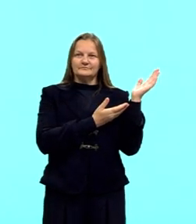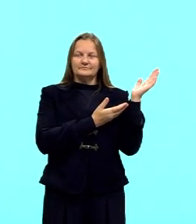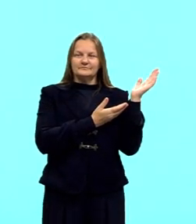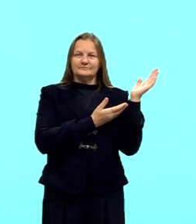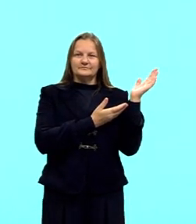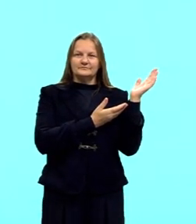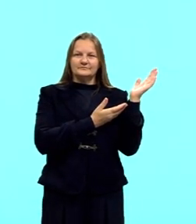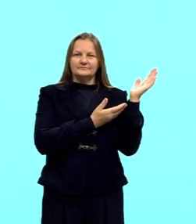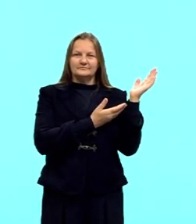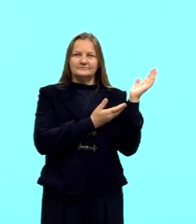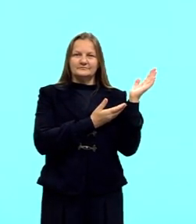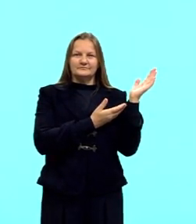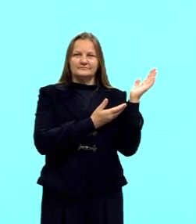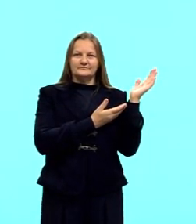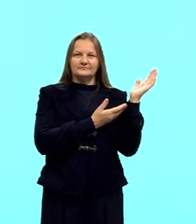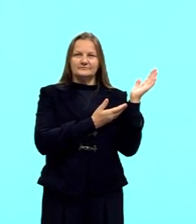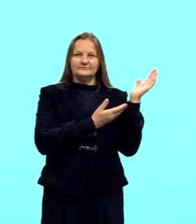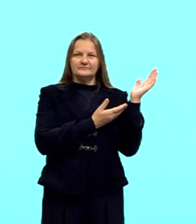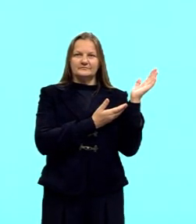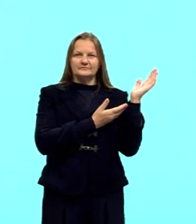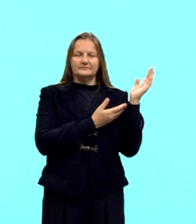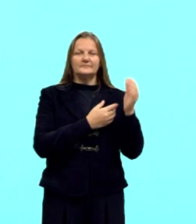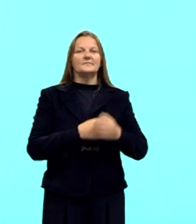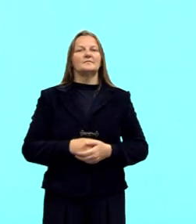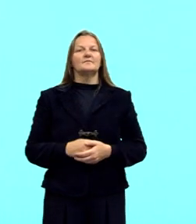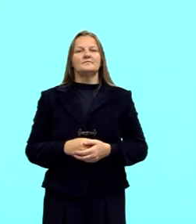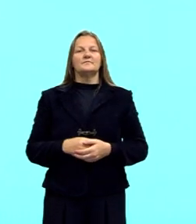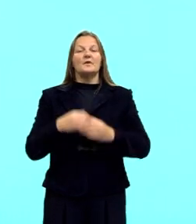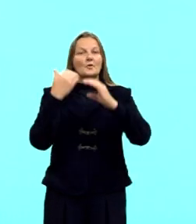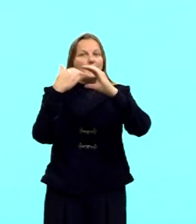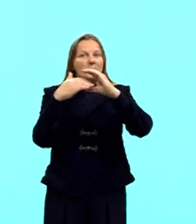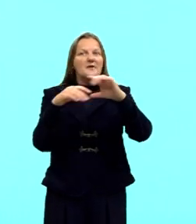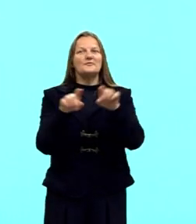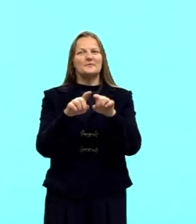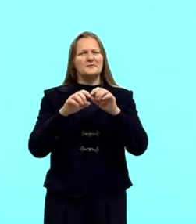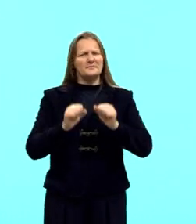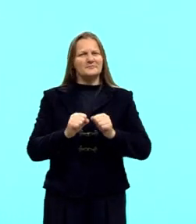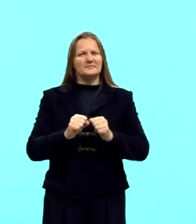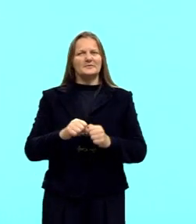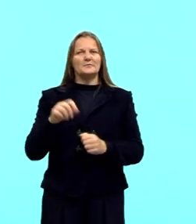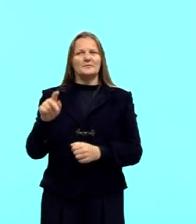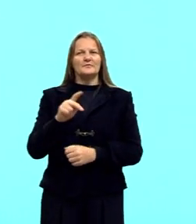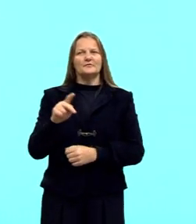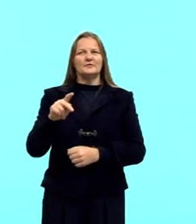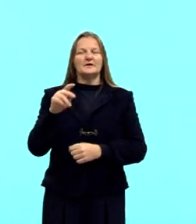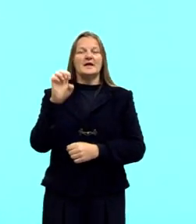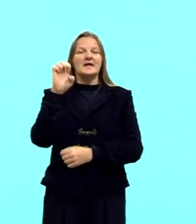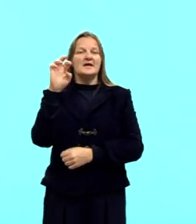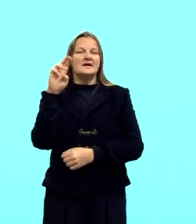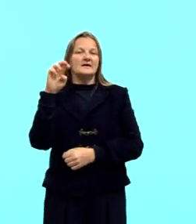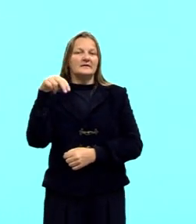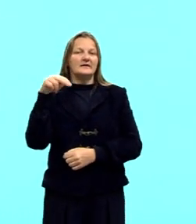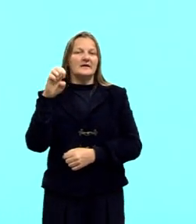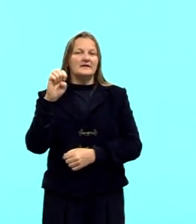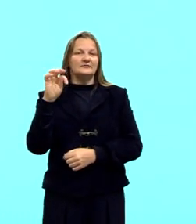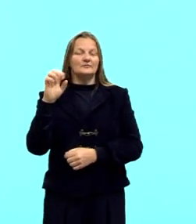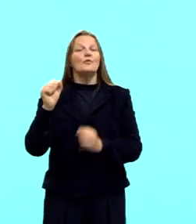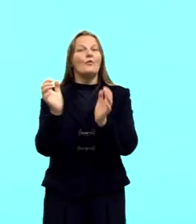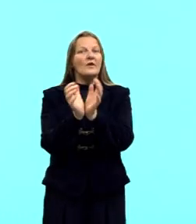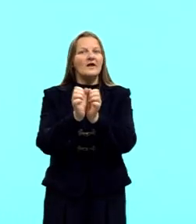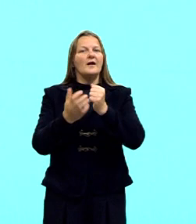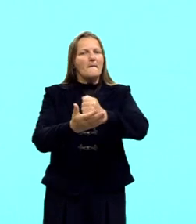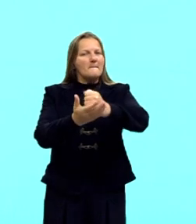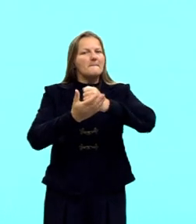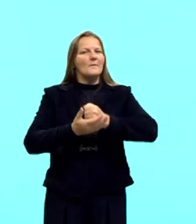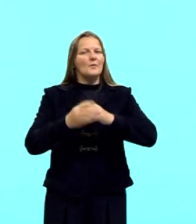o nosso projeto tá e o e-mail Então tá aqui e o nome do professor letra és tu o meu colega aqui me